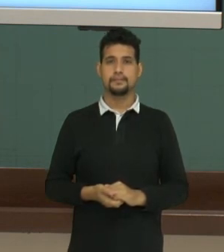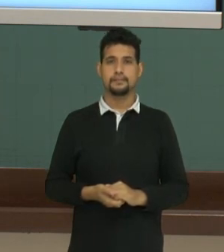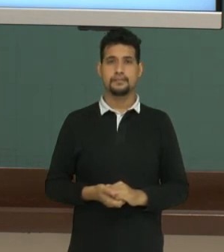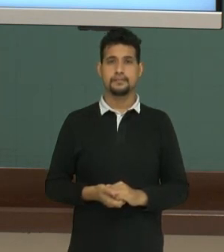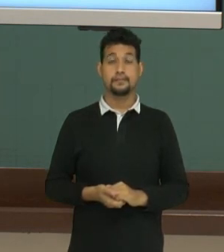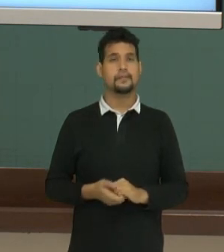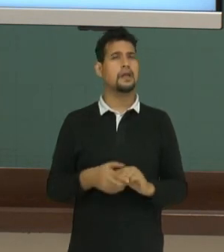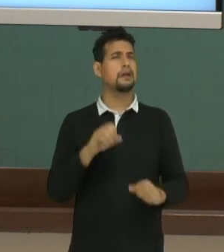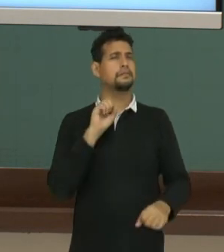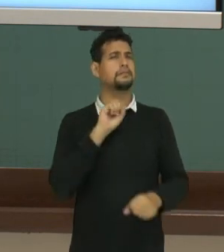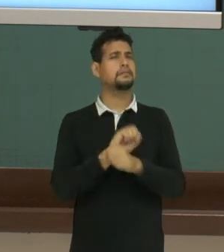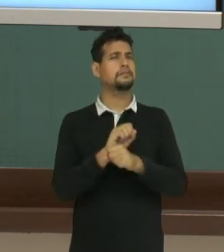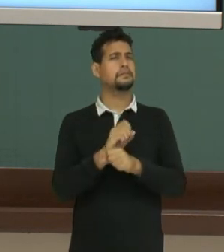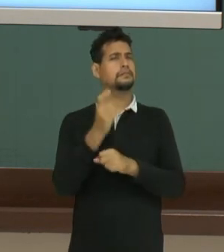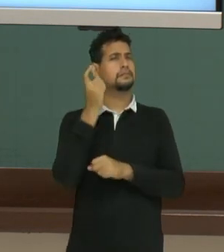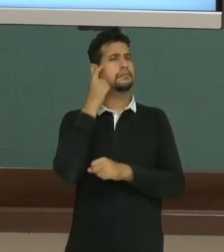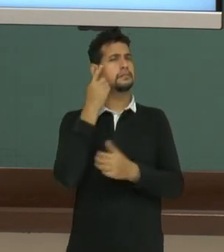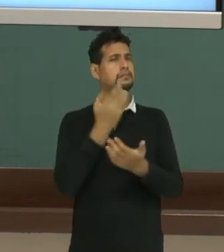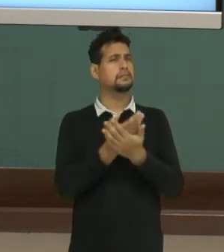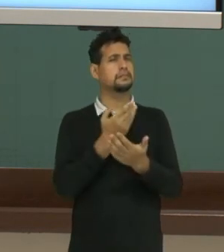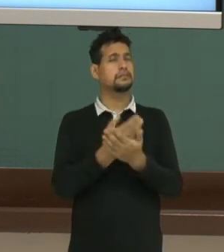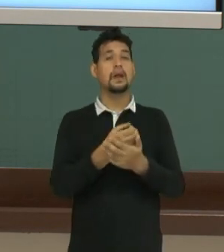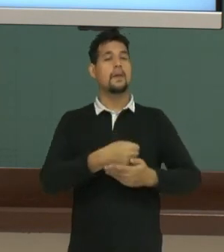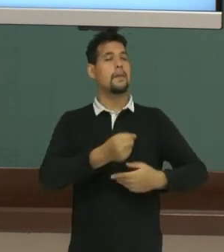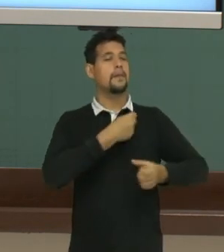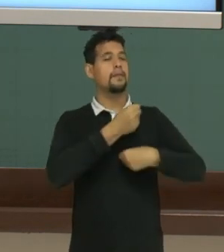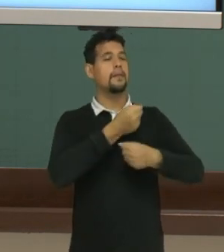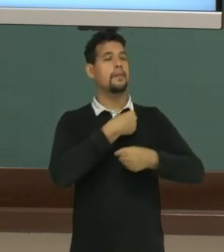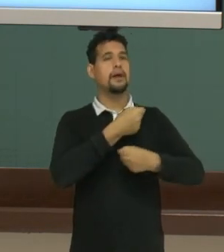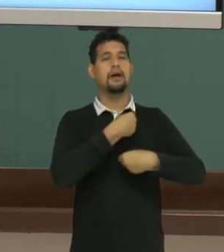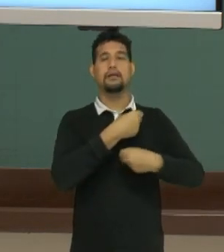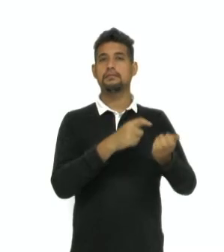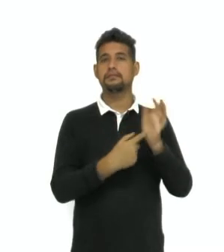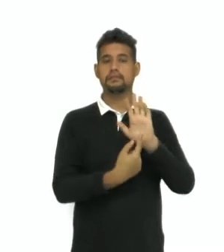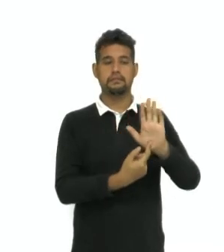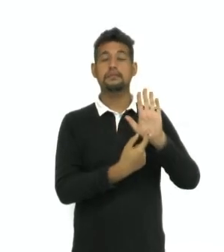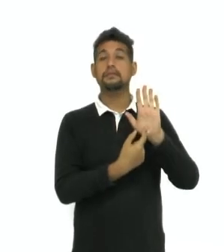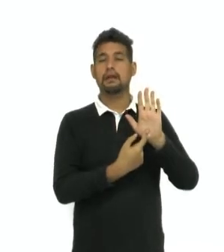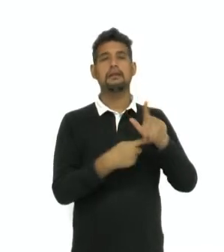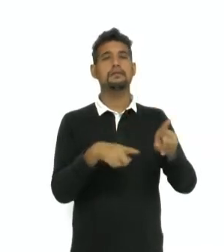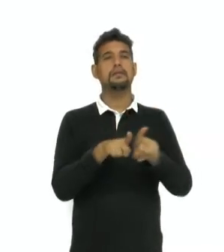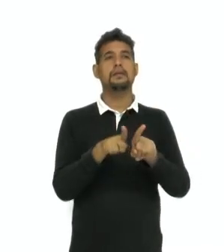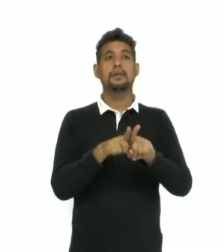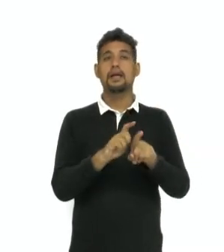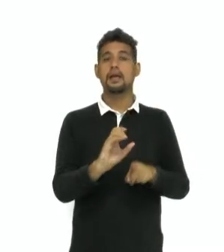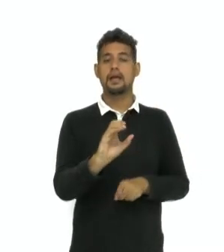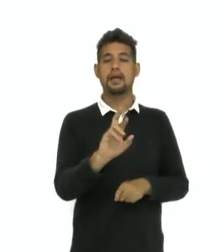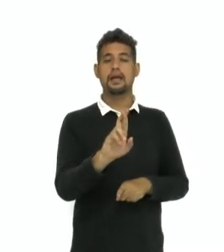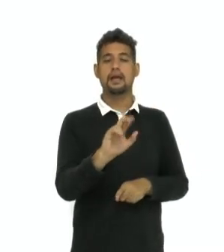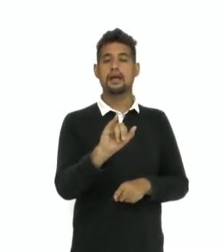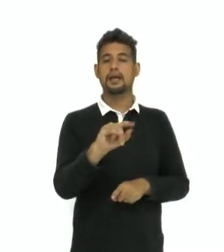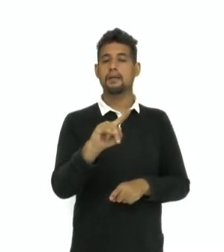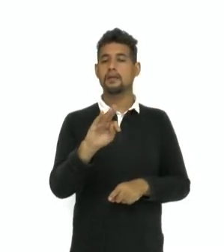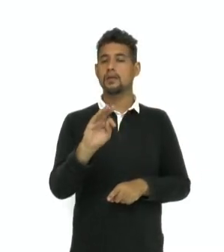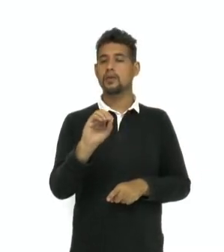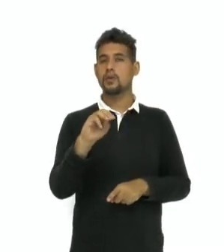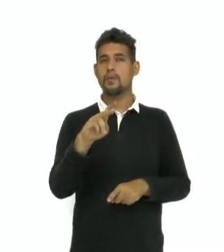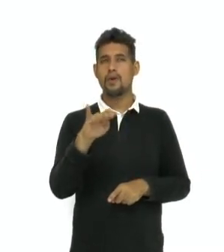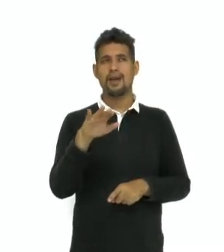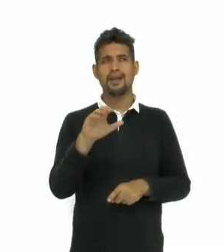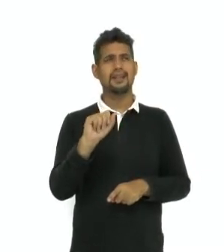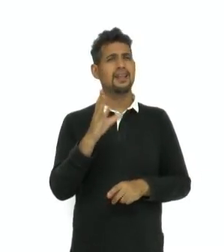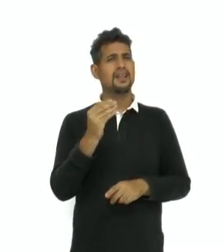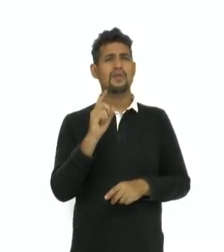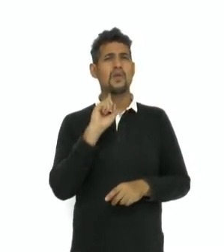Para pensar um pouquinho na aula, trouxe uma reportagem aqui que fala o seguinte: mineração de criptomoedas gera toneladas de